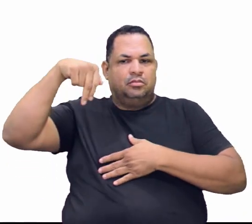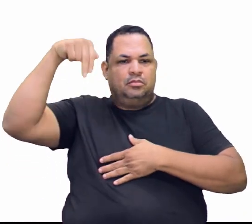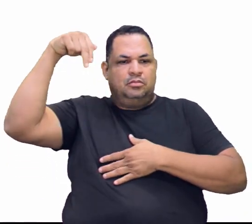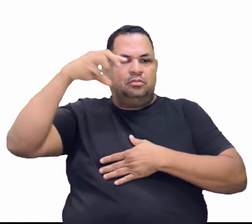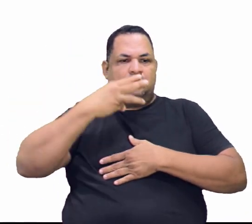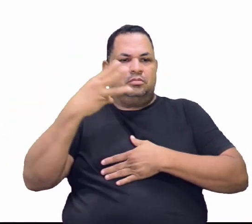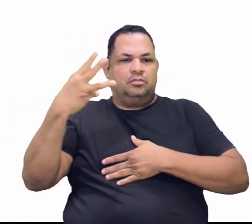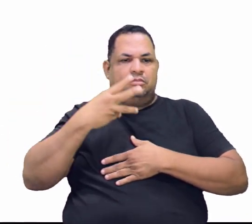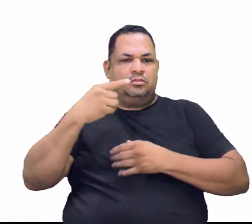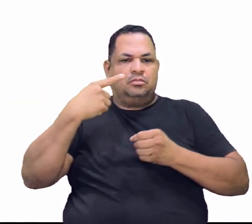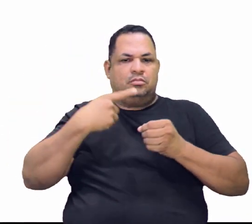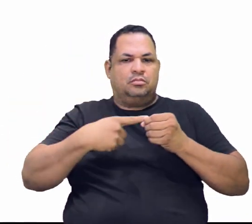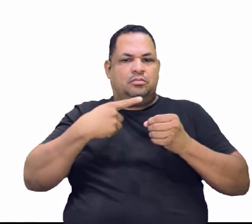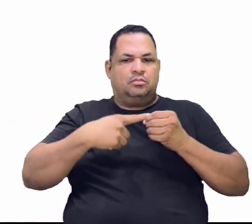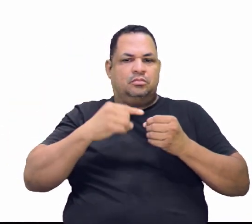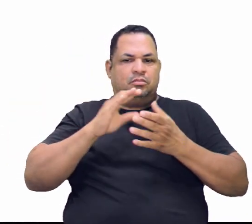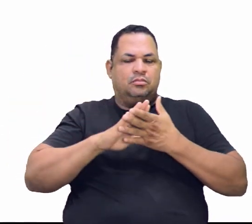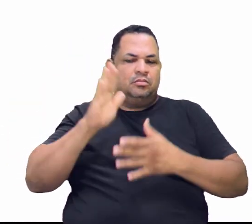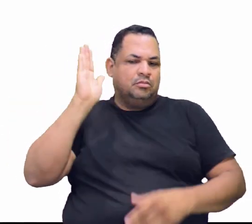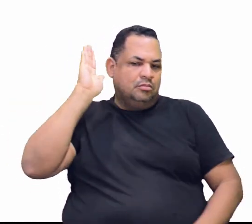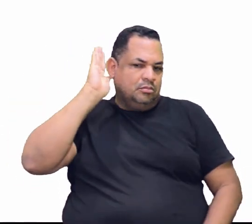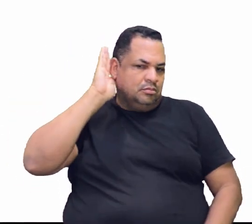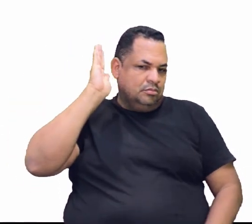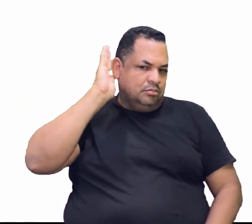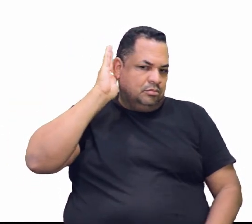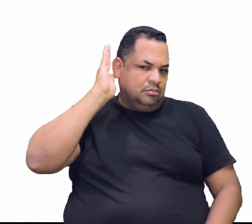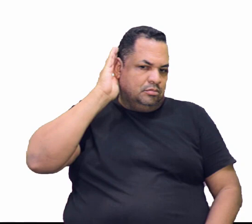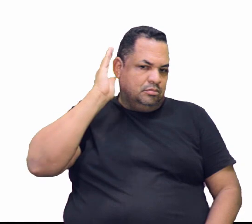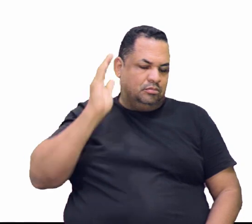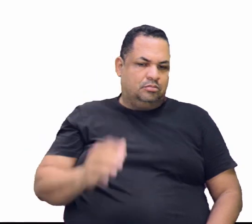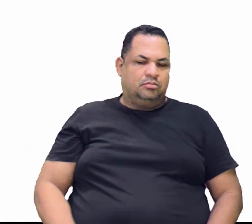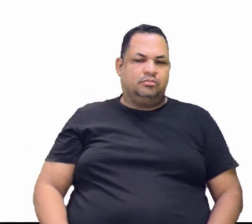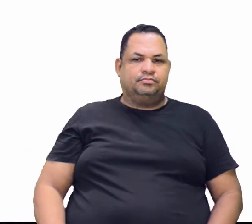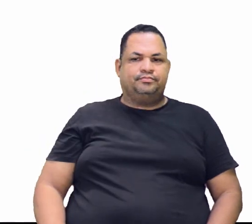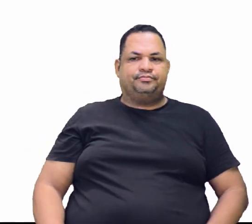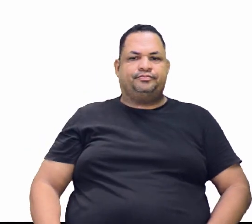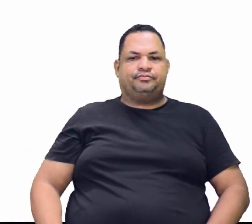o 3º Distrito Telegráfico do Mato Grosso. Vem para mim, deixa eu explicar.